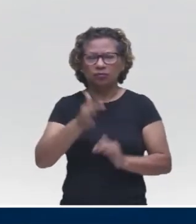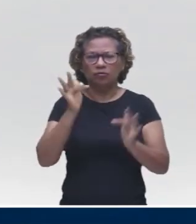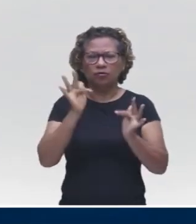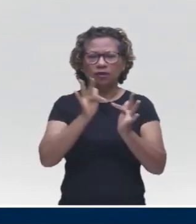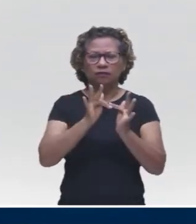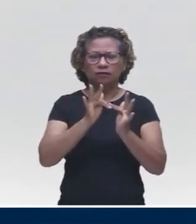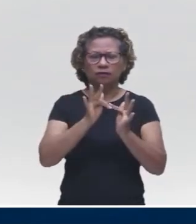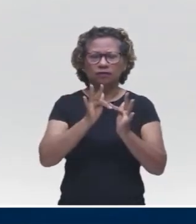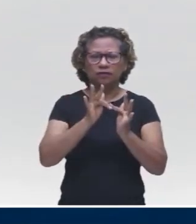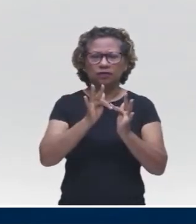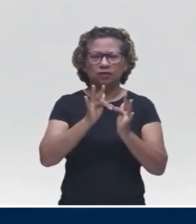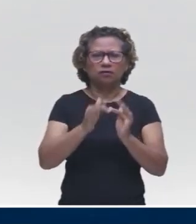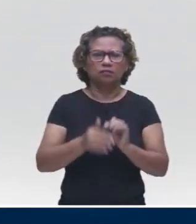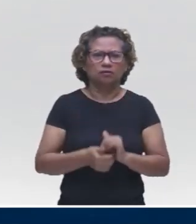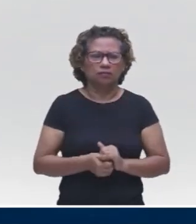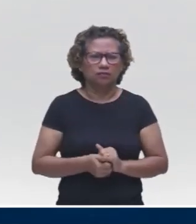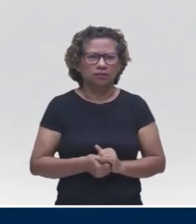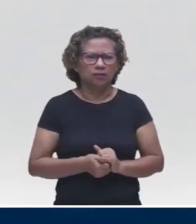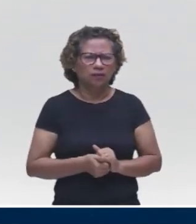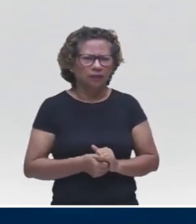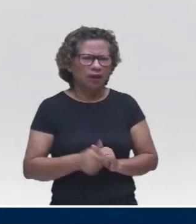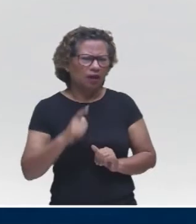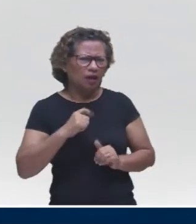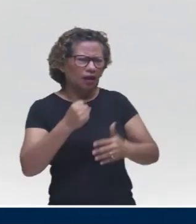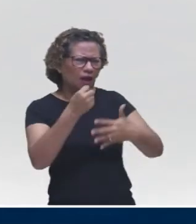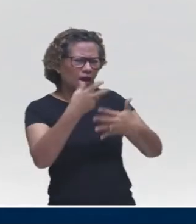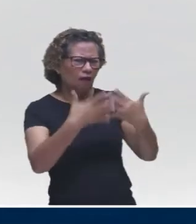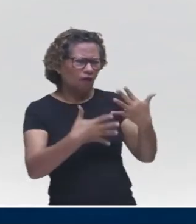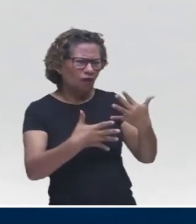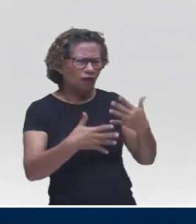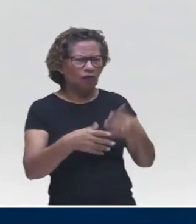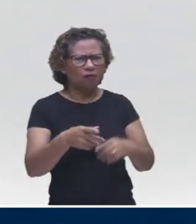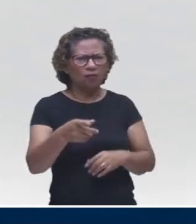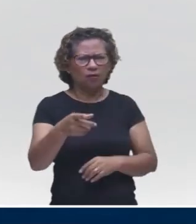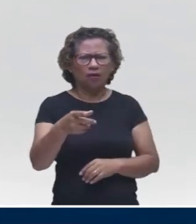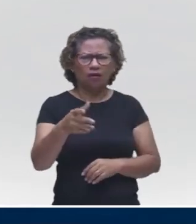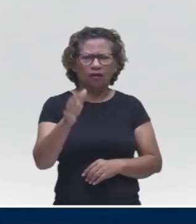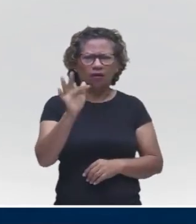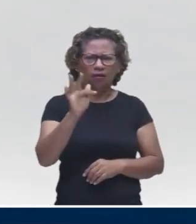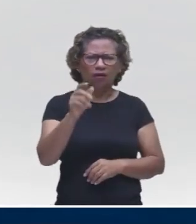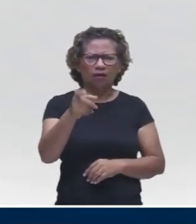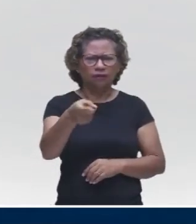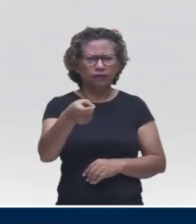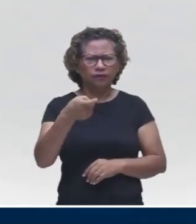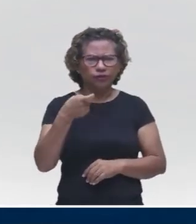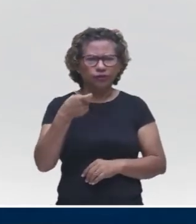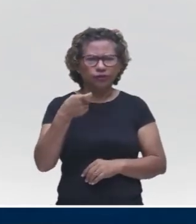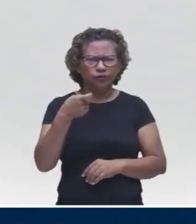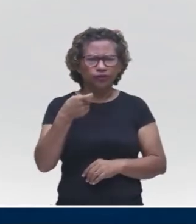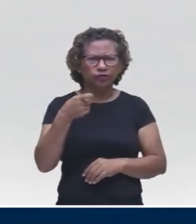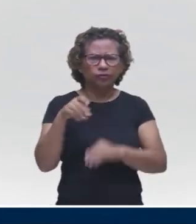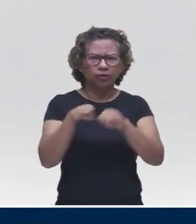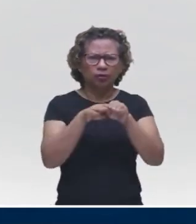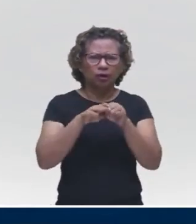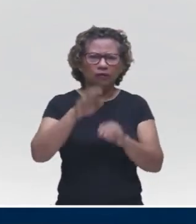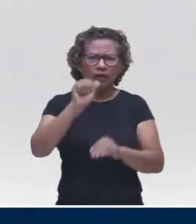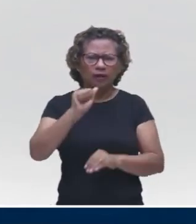uma função aqui, escrita na forma f de x igual a ax mais b,